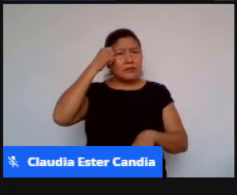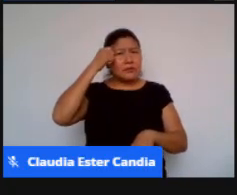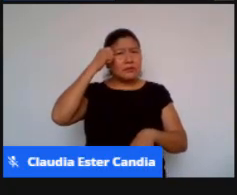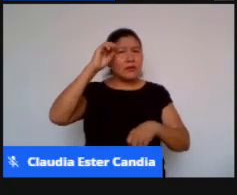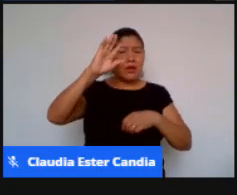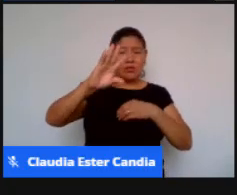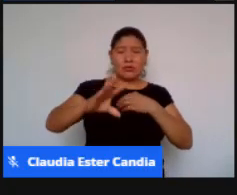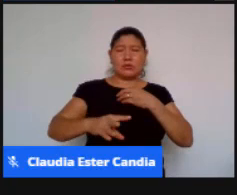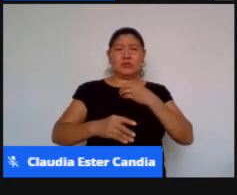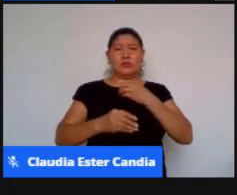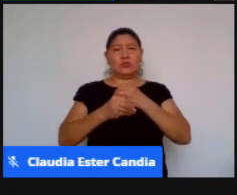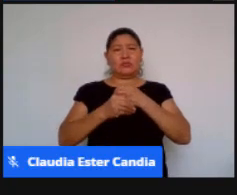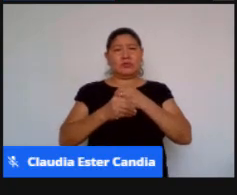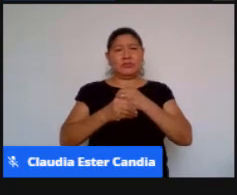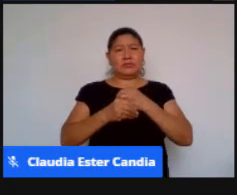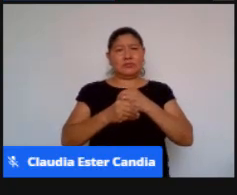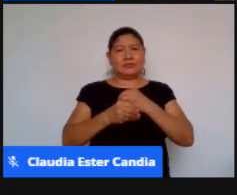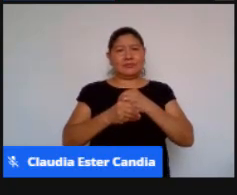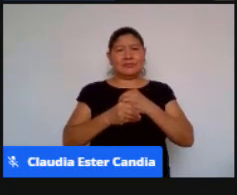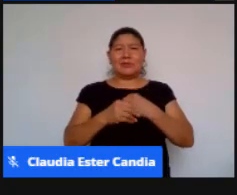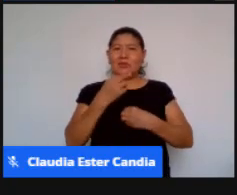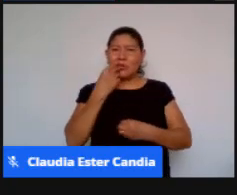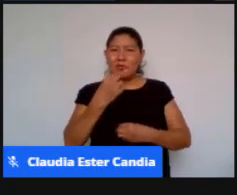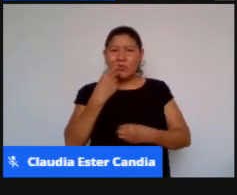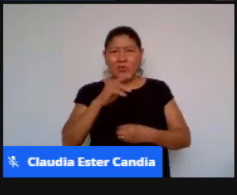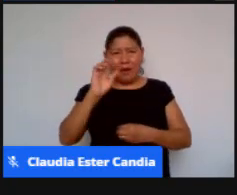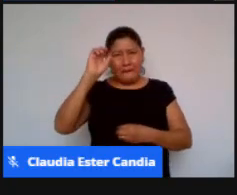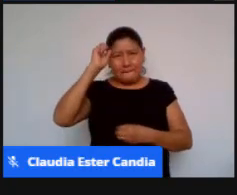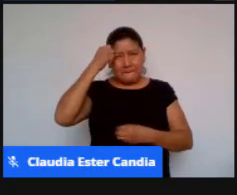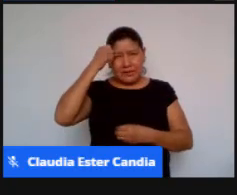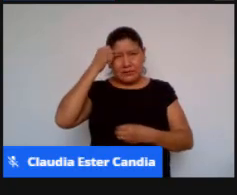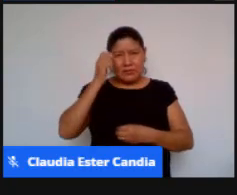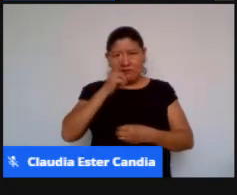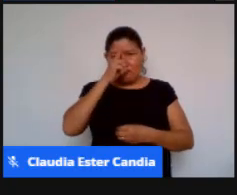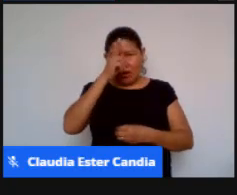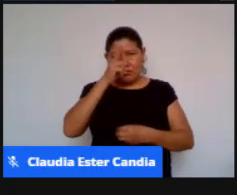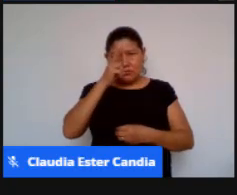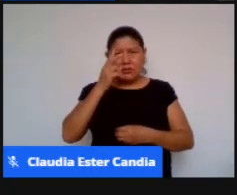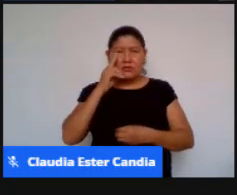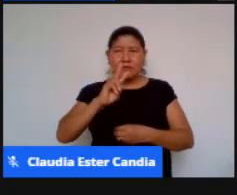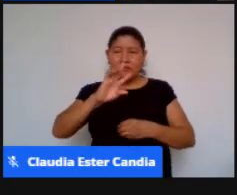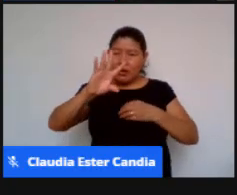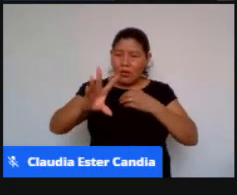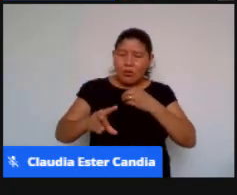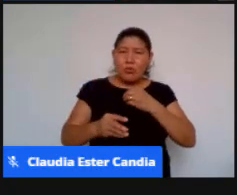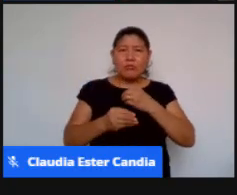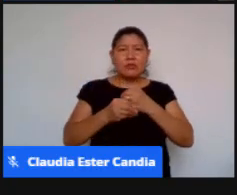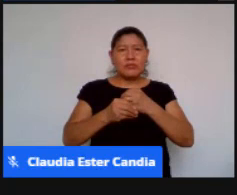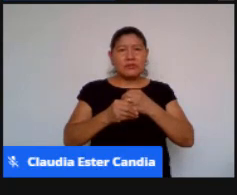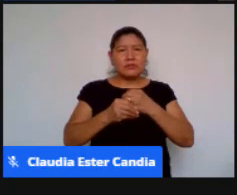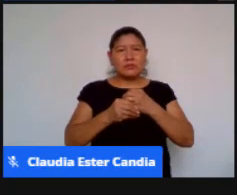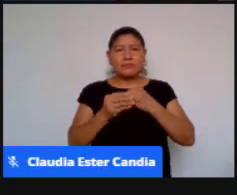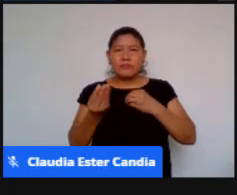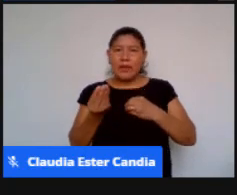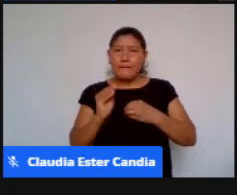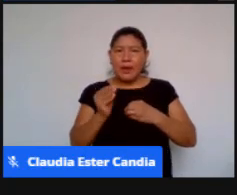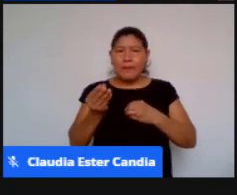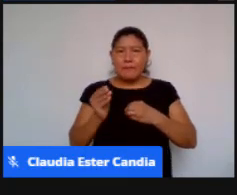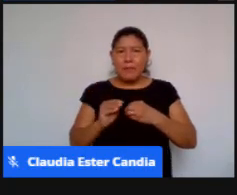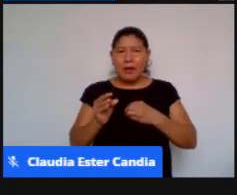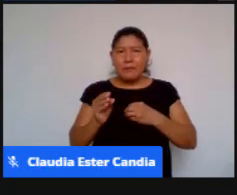entendeu? É a parte nova. Então, vocês vão observar que todos os